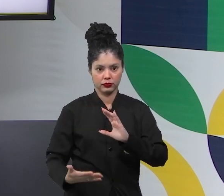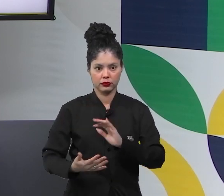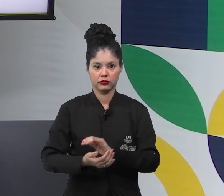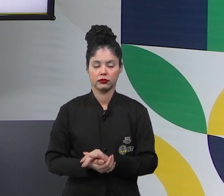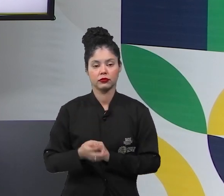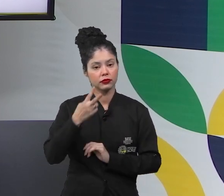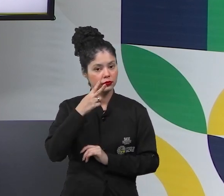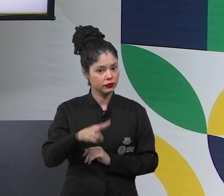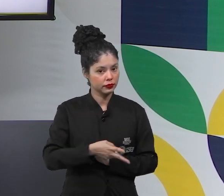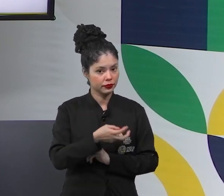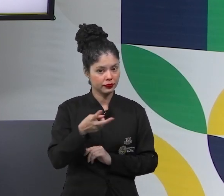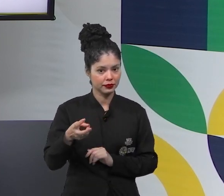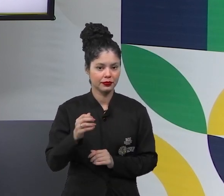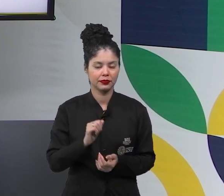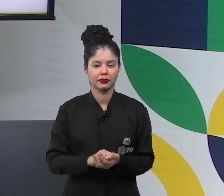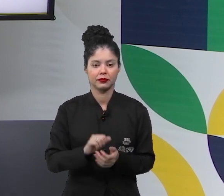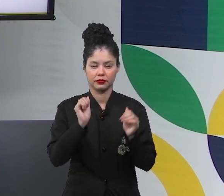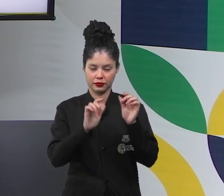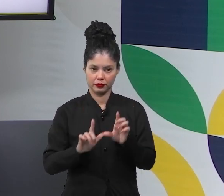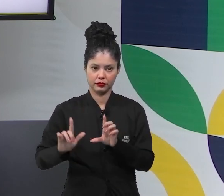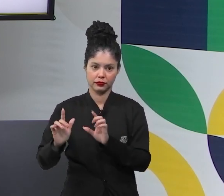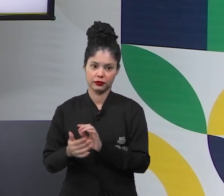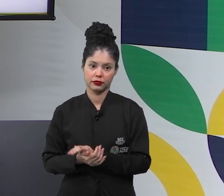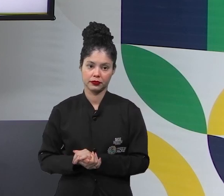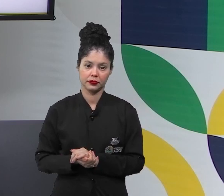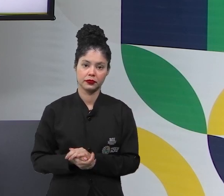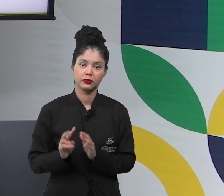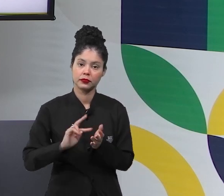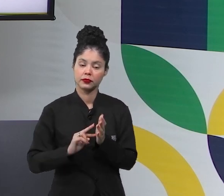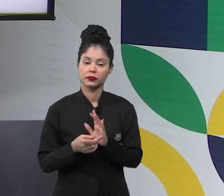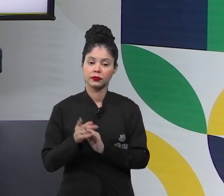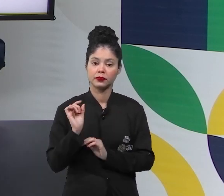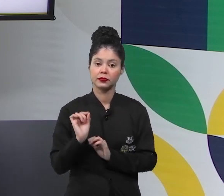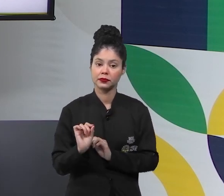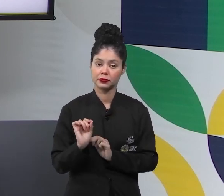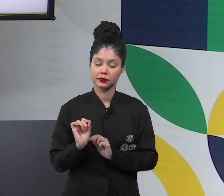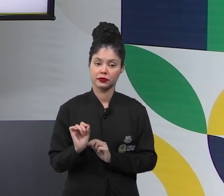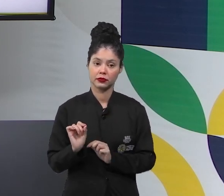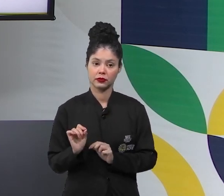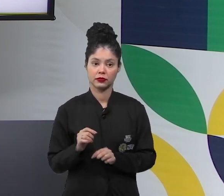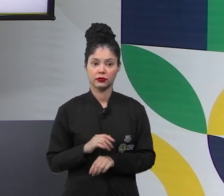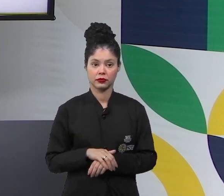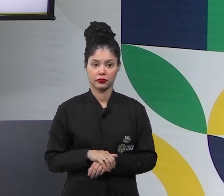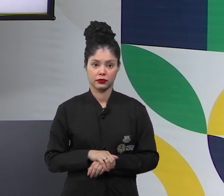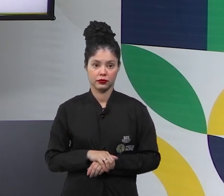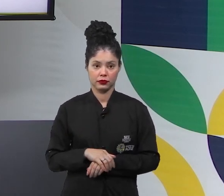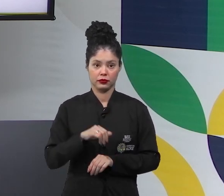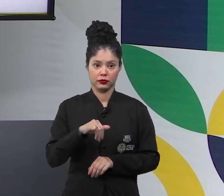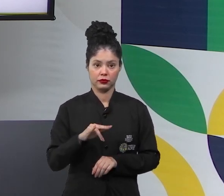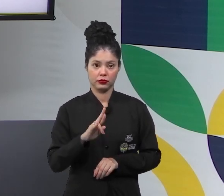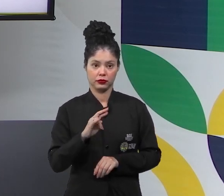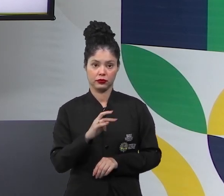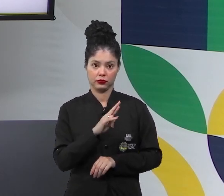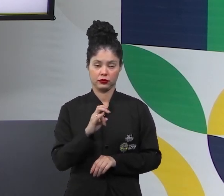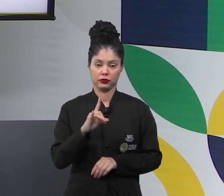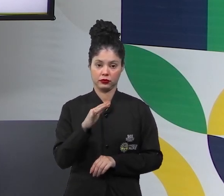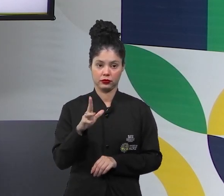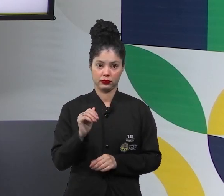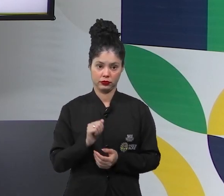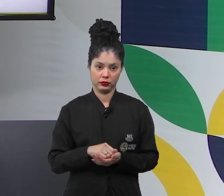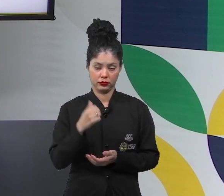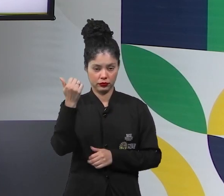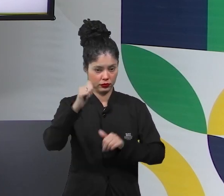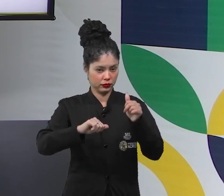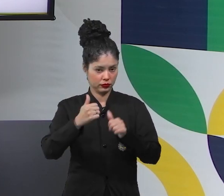Não sei se vocês observaram isso no slide. O que isso quer dizer? Isso quer dizer sobre a miscigenação do nosso país. Vamos fazer